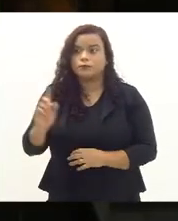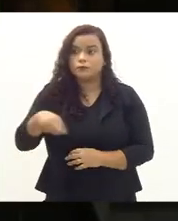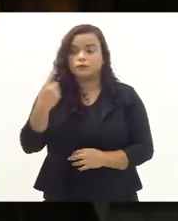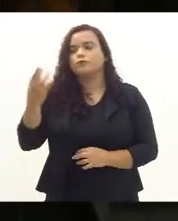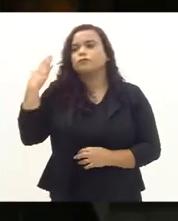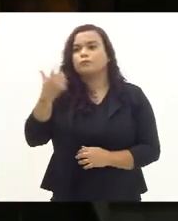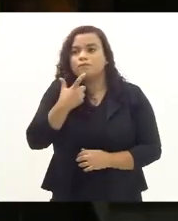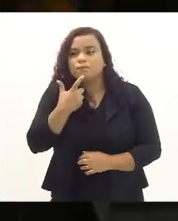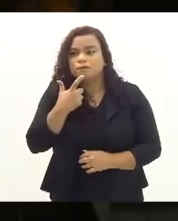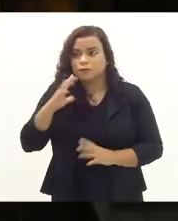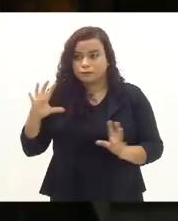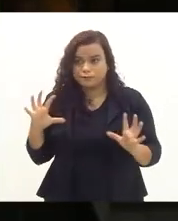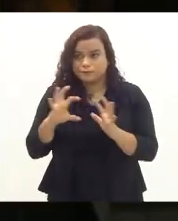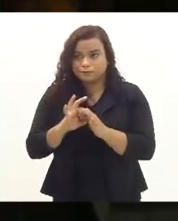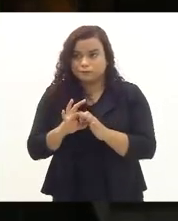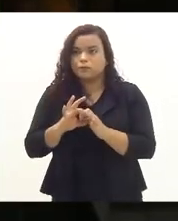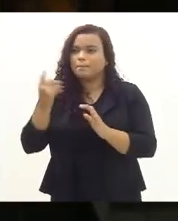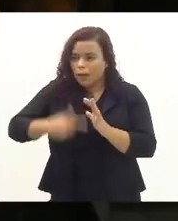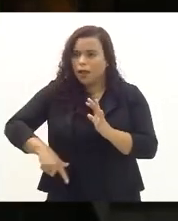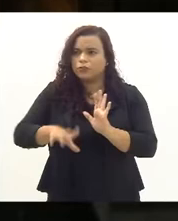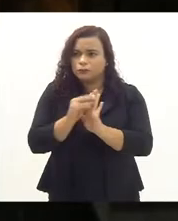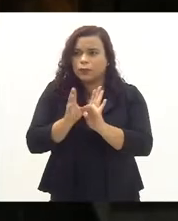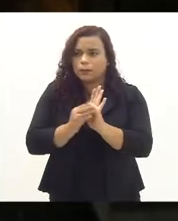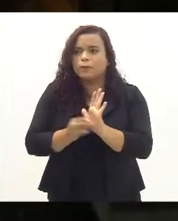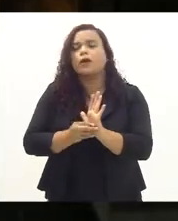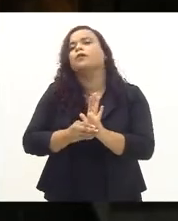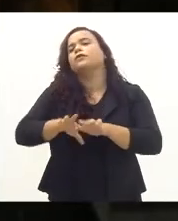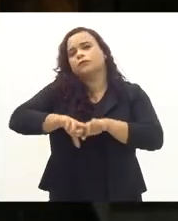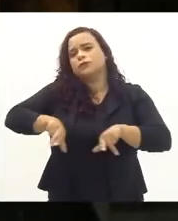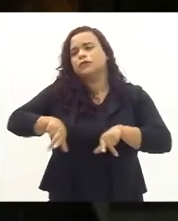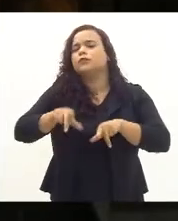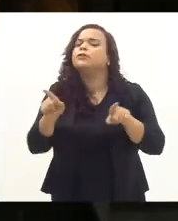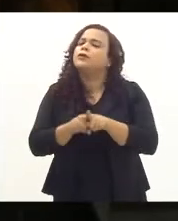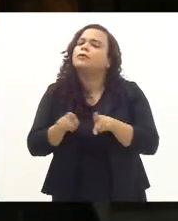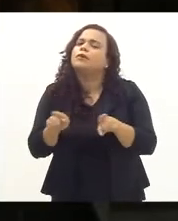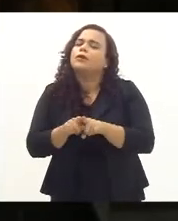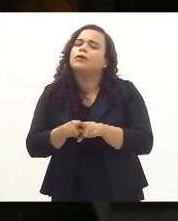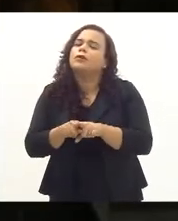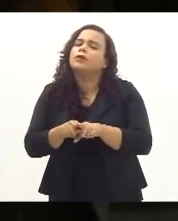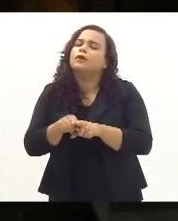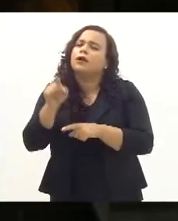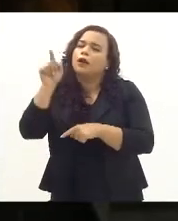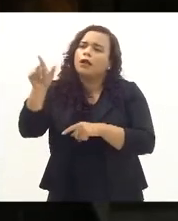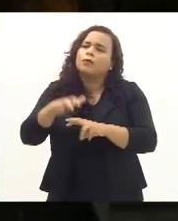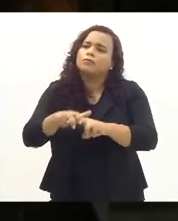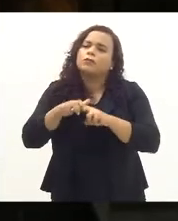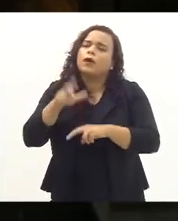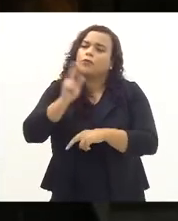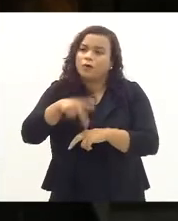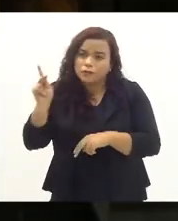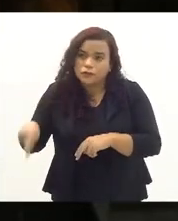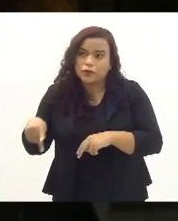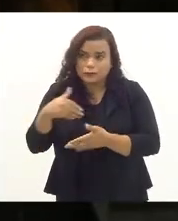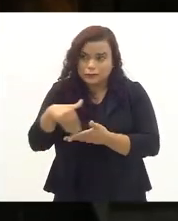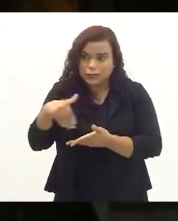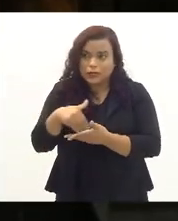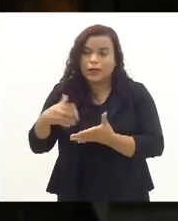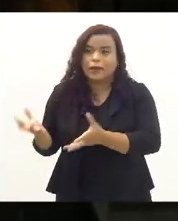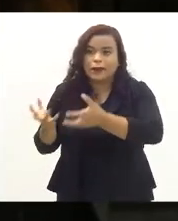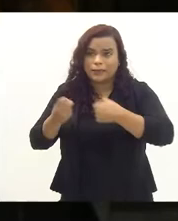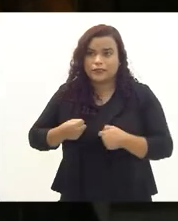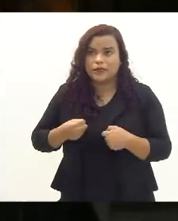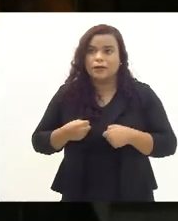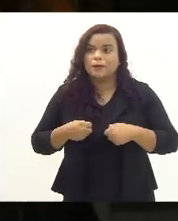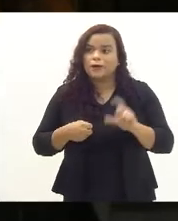a gente recentemente incrementou com outros elementos inclusive porque os professores da secretaria de educação recebem um vale os